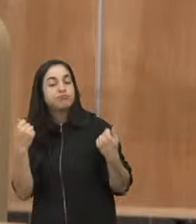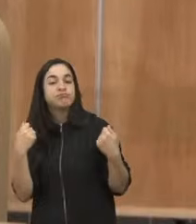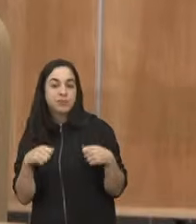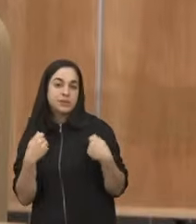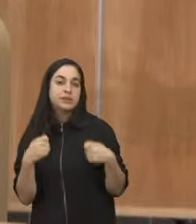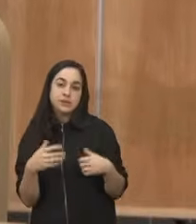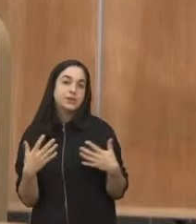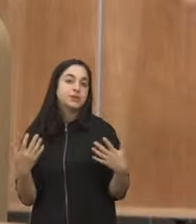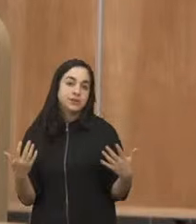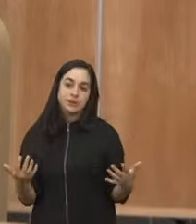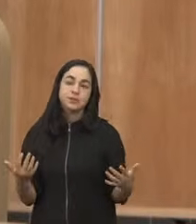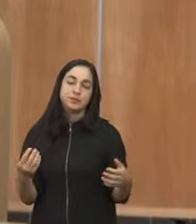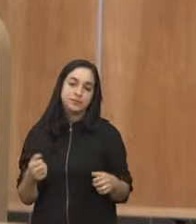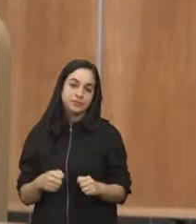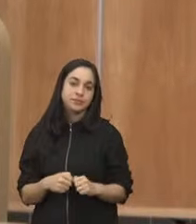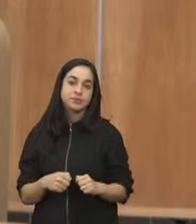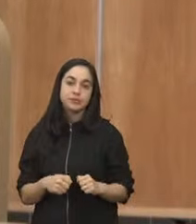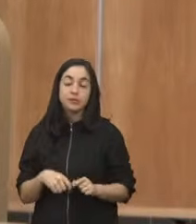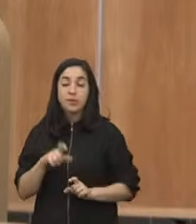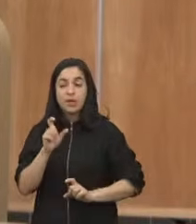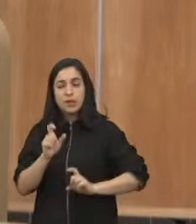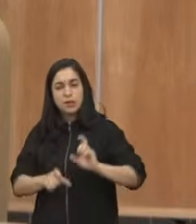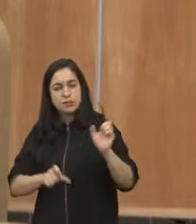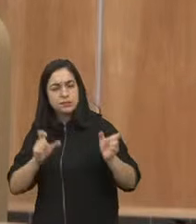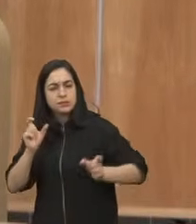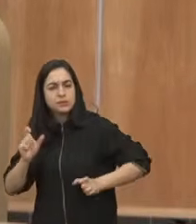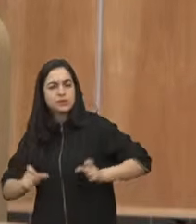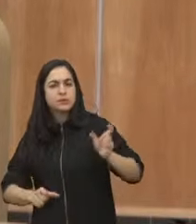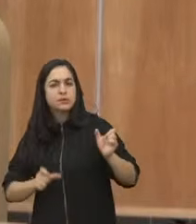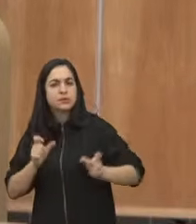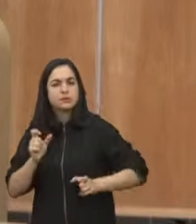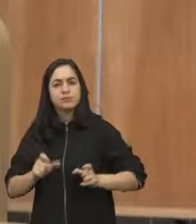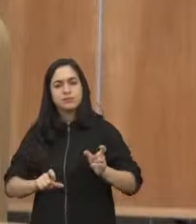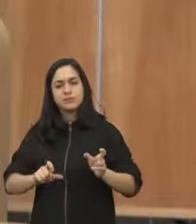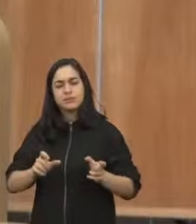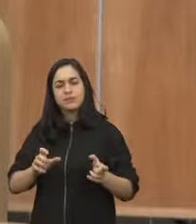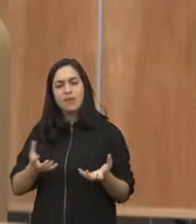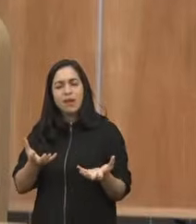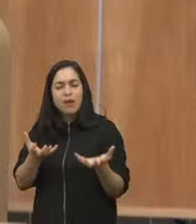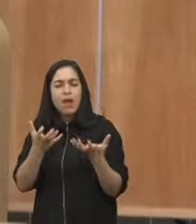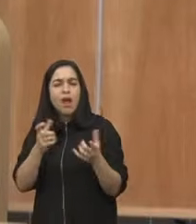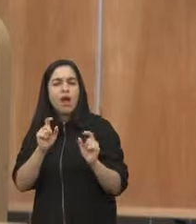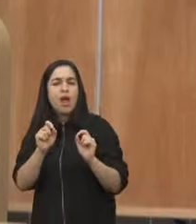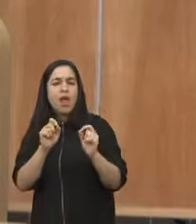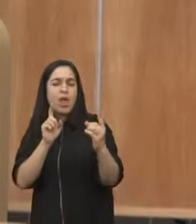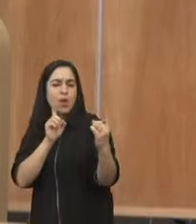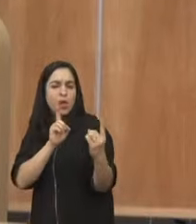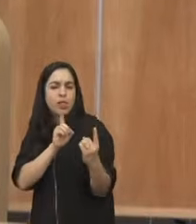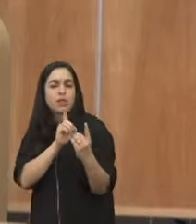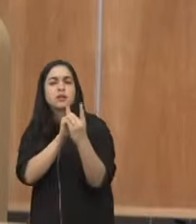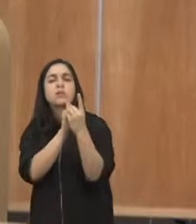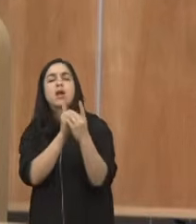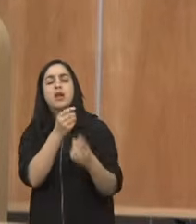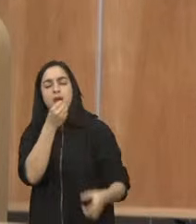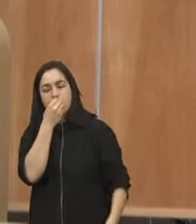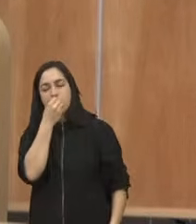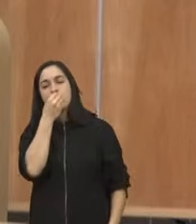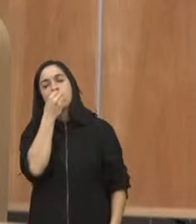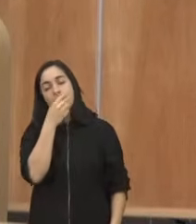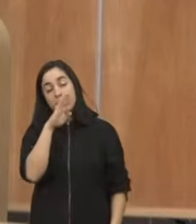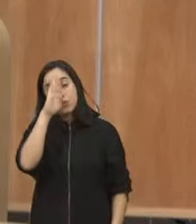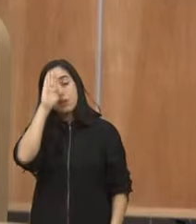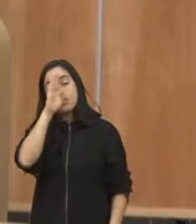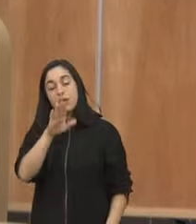Precisamos de dinheiro. As pessoas, com razão, querem um atendimento bom, principalmente